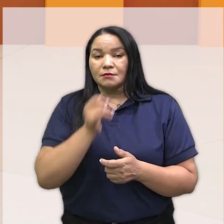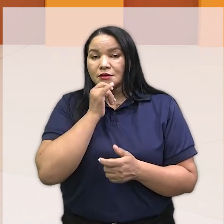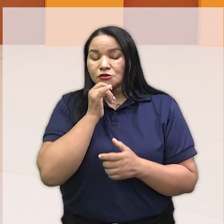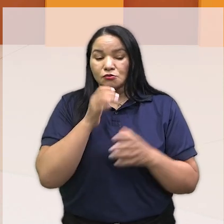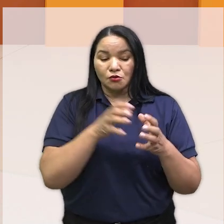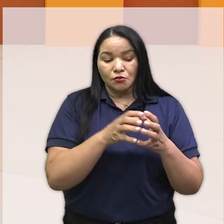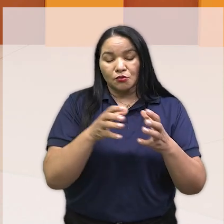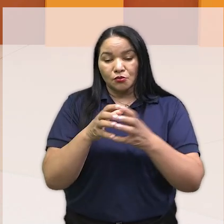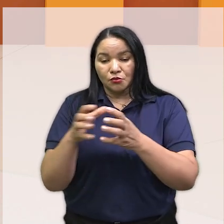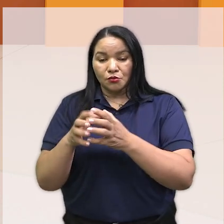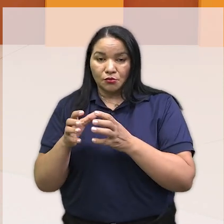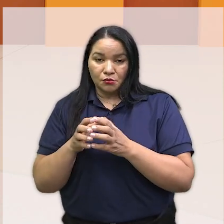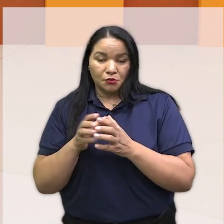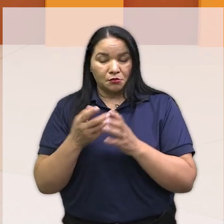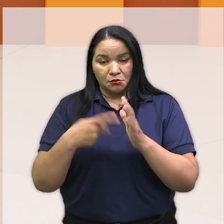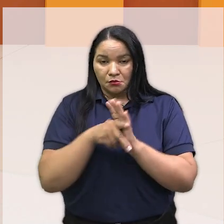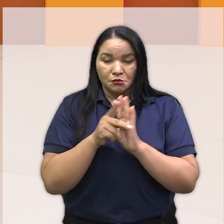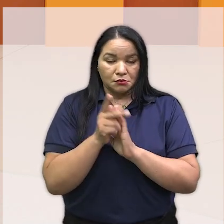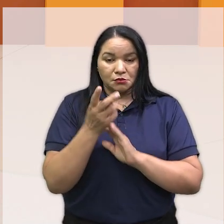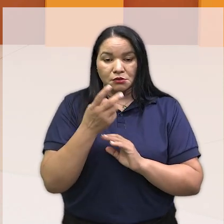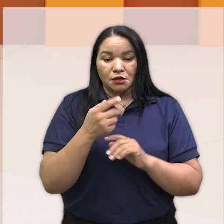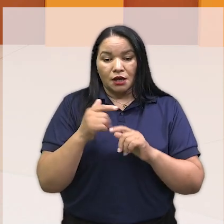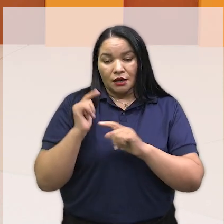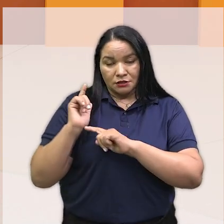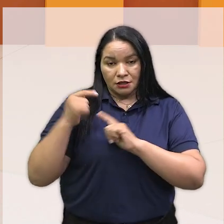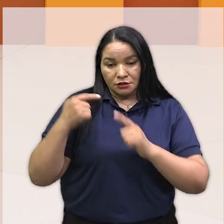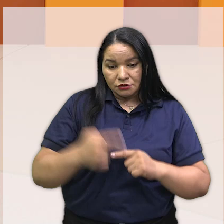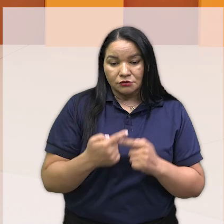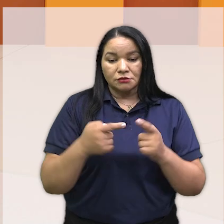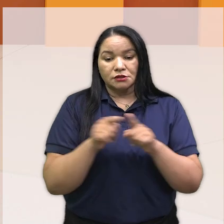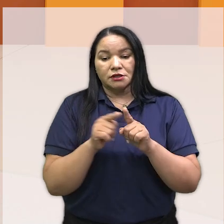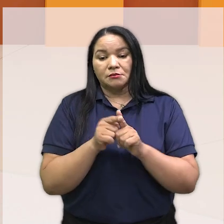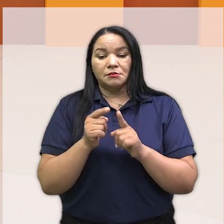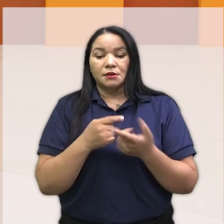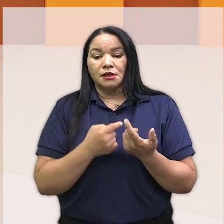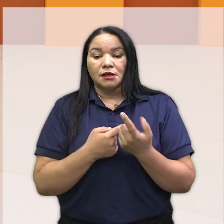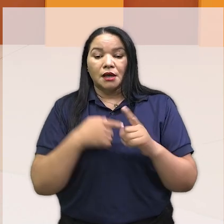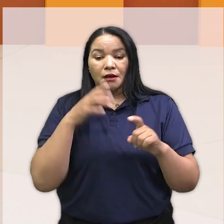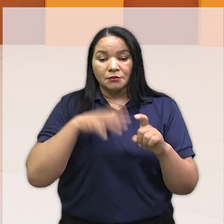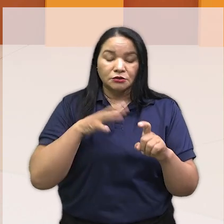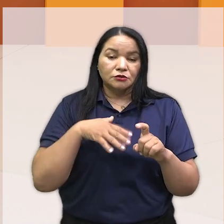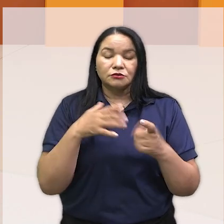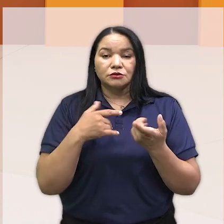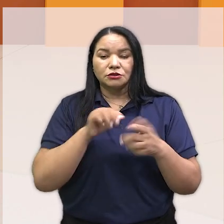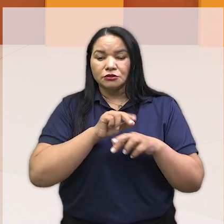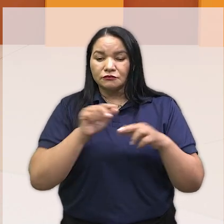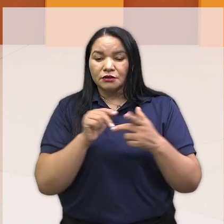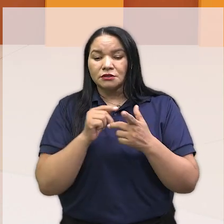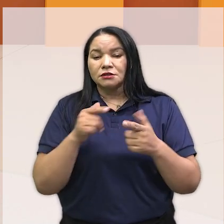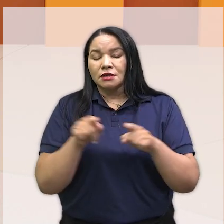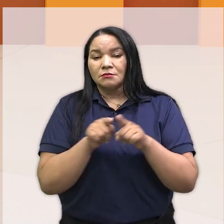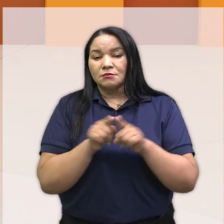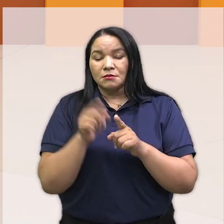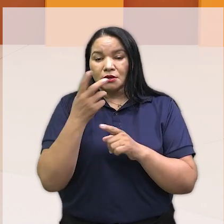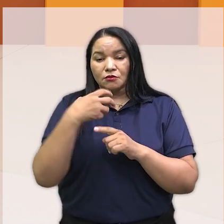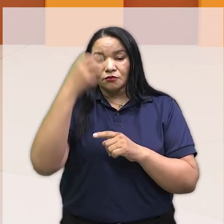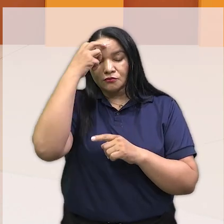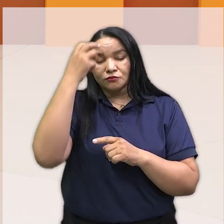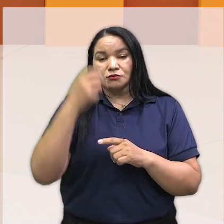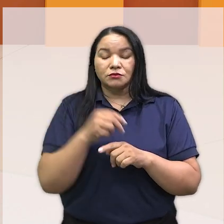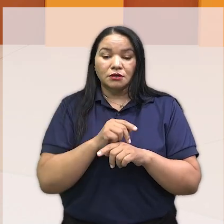acaba tendo ali suas próprias tradições, a parte da mitologia e também práticas